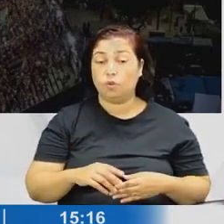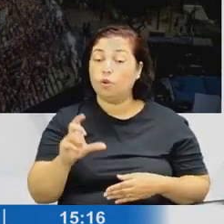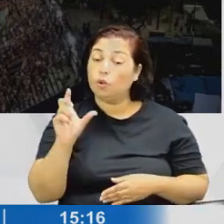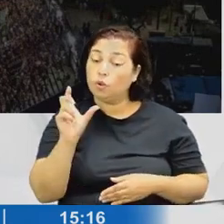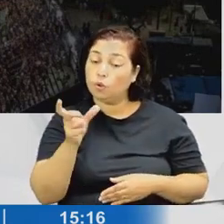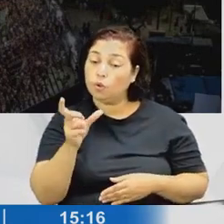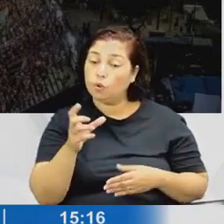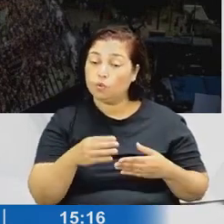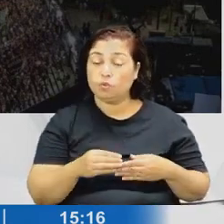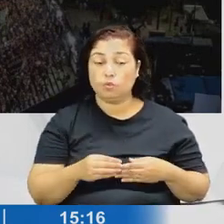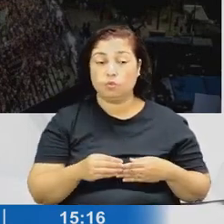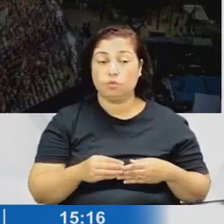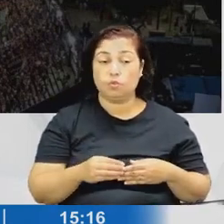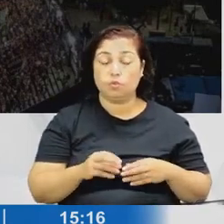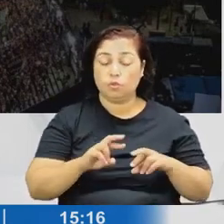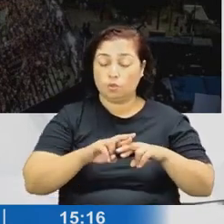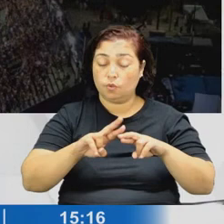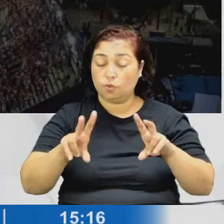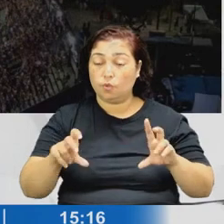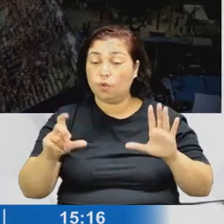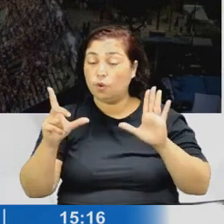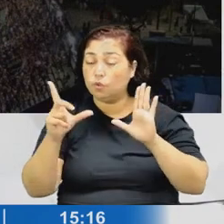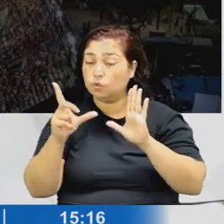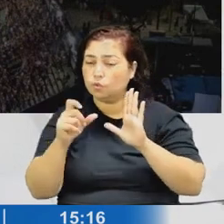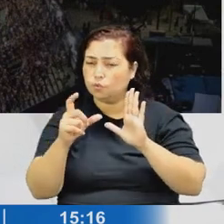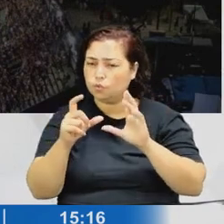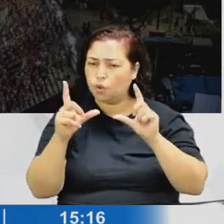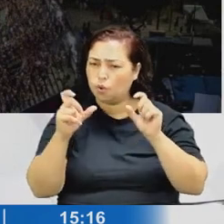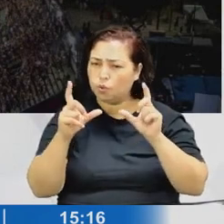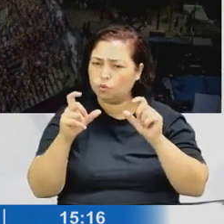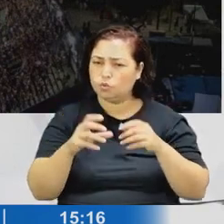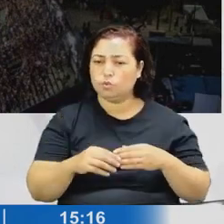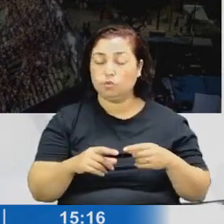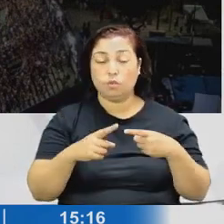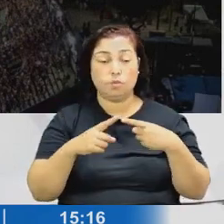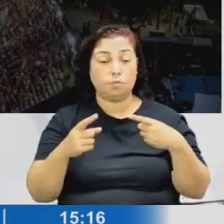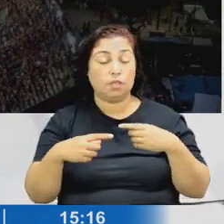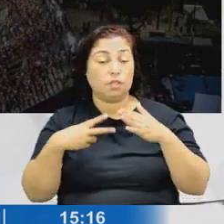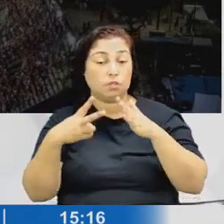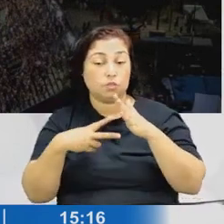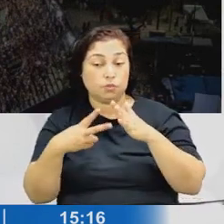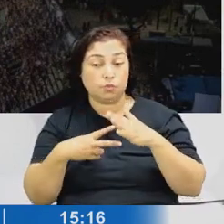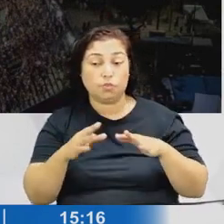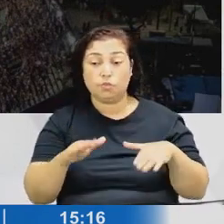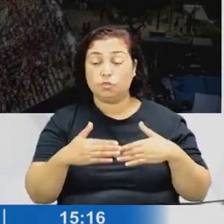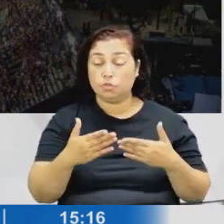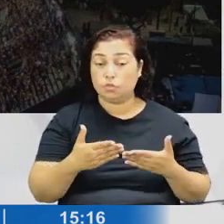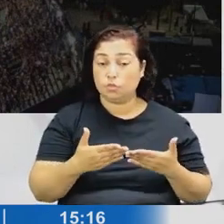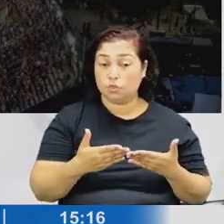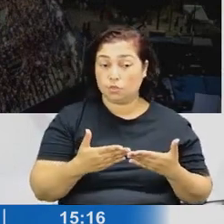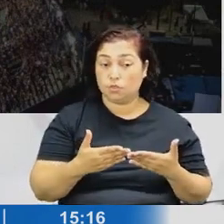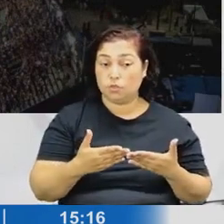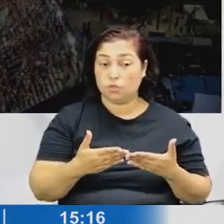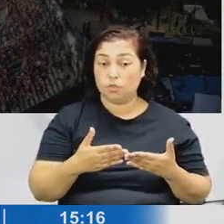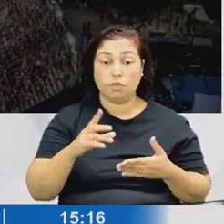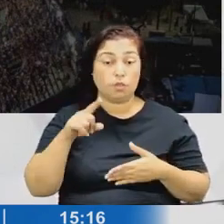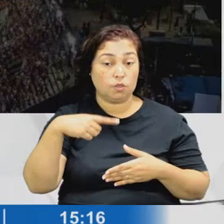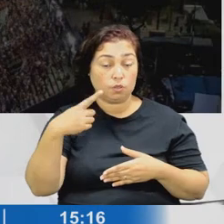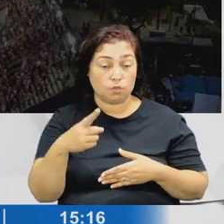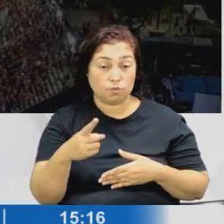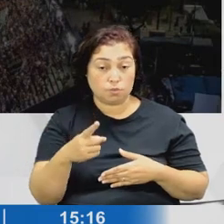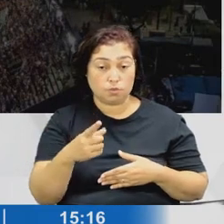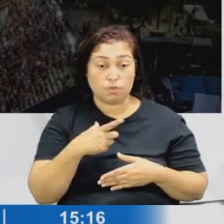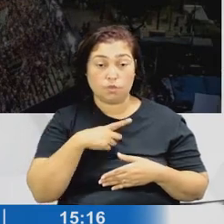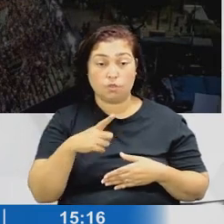montado o Carrossel de foto foto orgânica dele mais um vídeo Então você tem ali no depois do carro